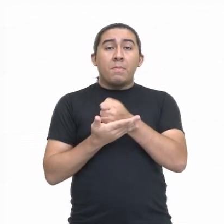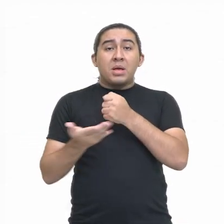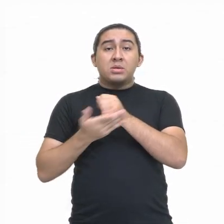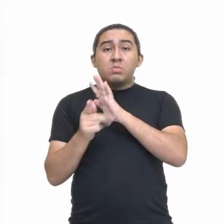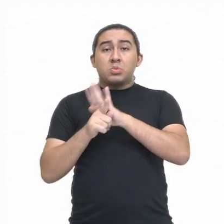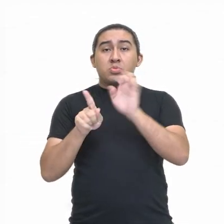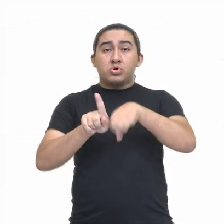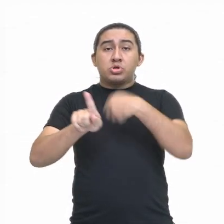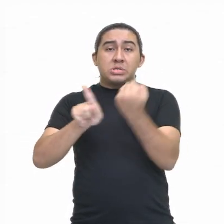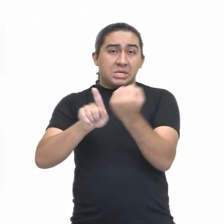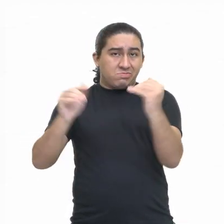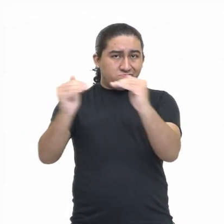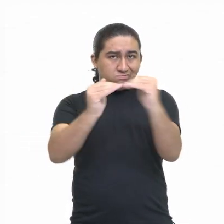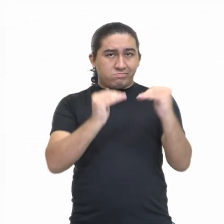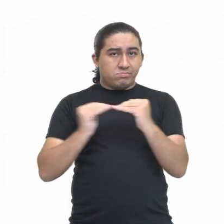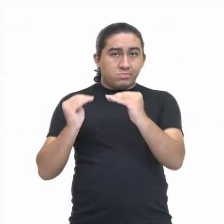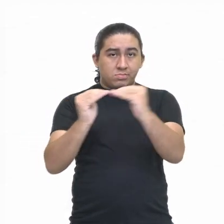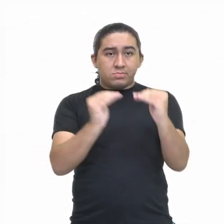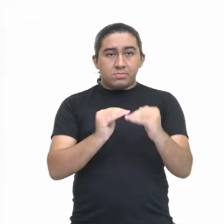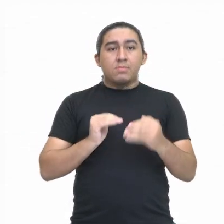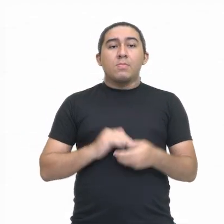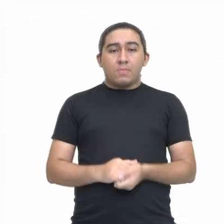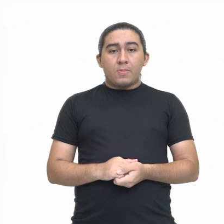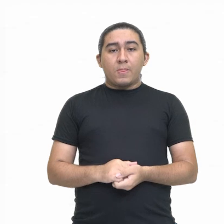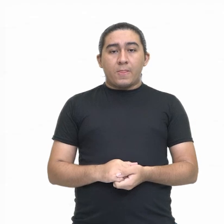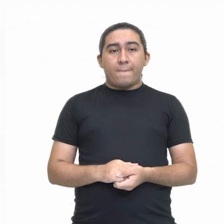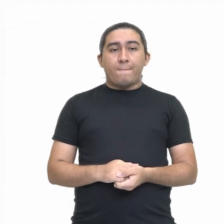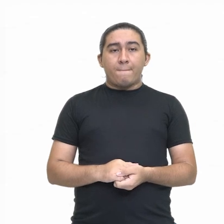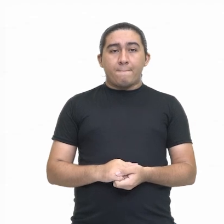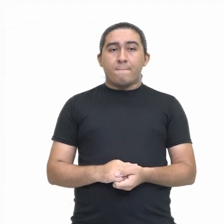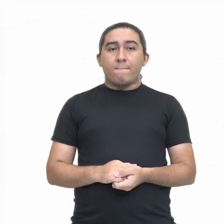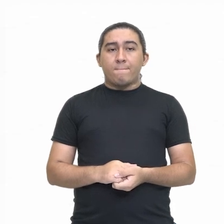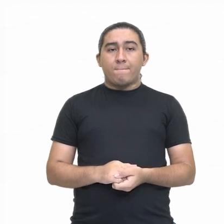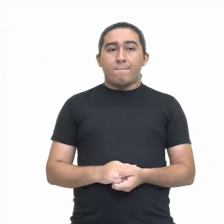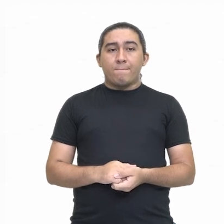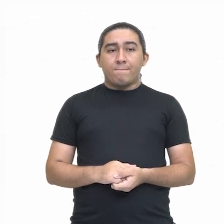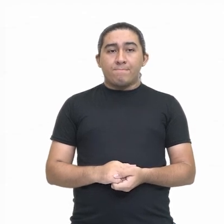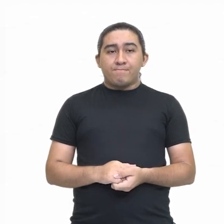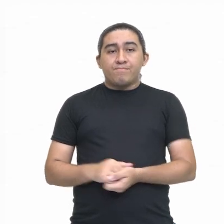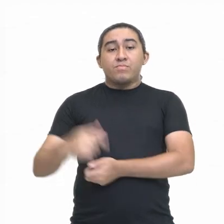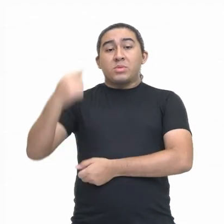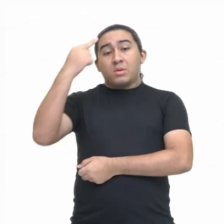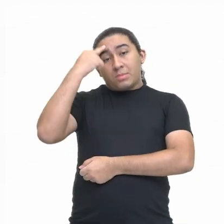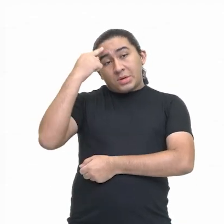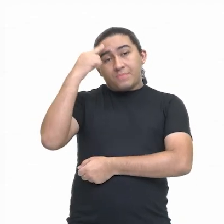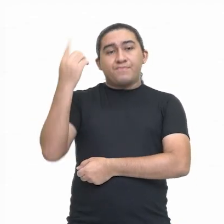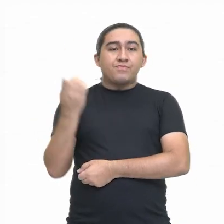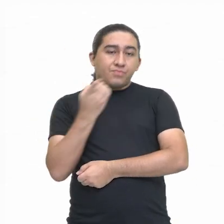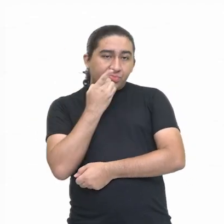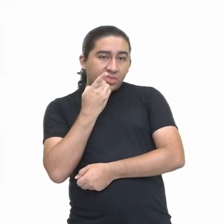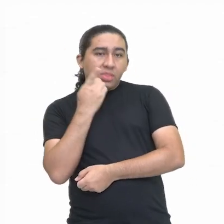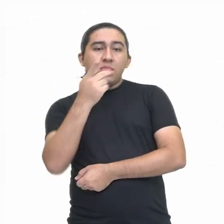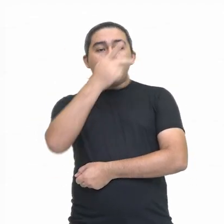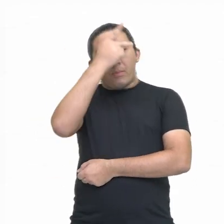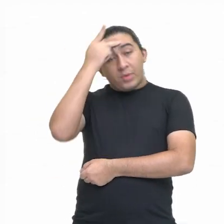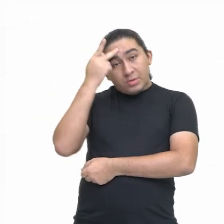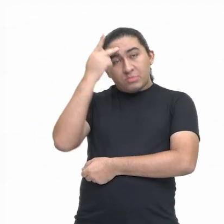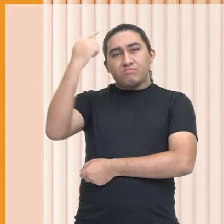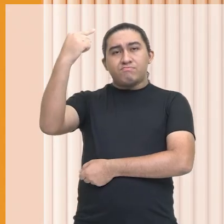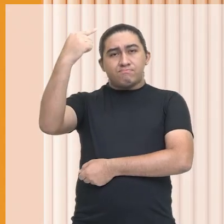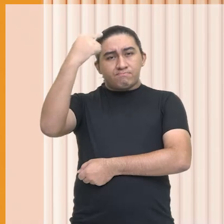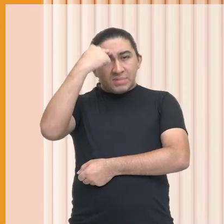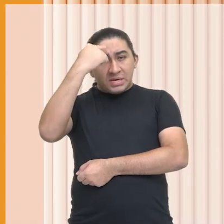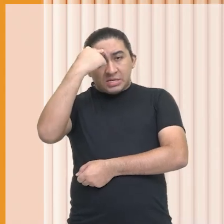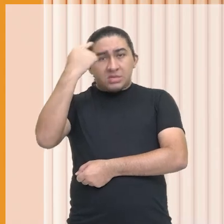senso comum. Então, o pensamento do cotidiano, o ato de